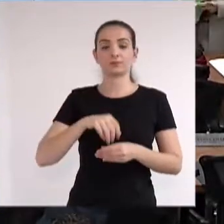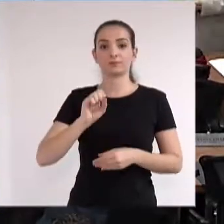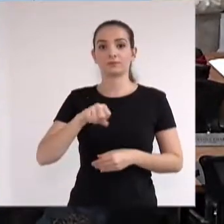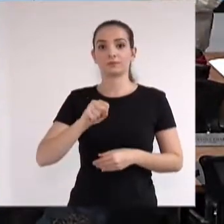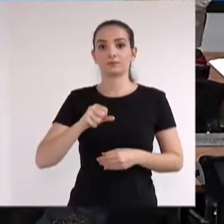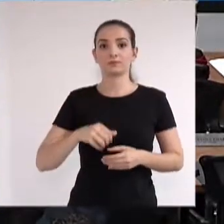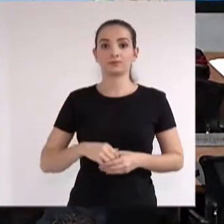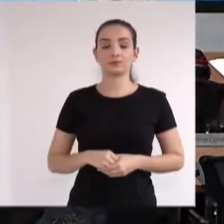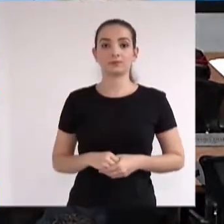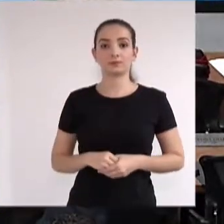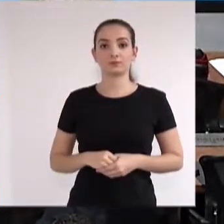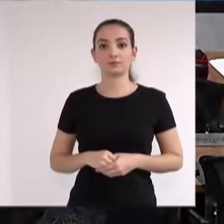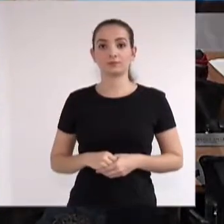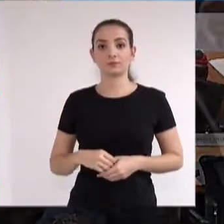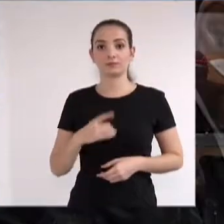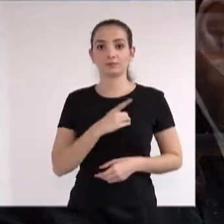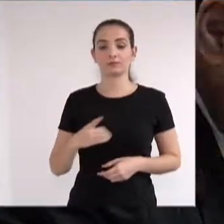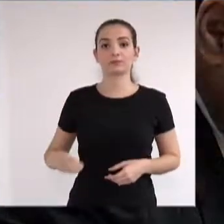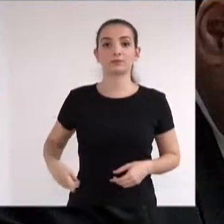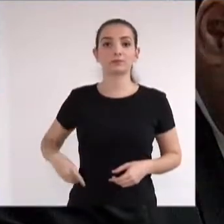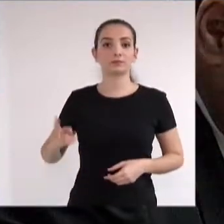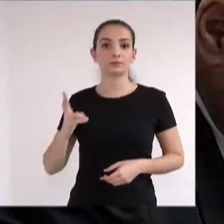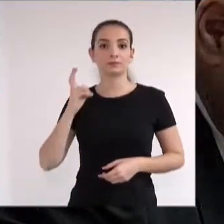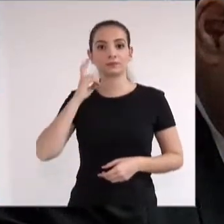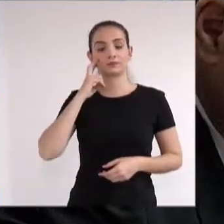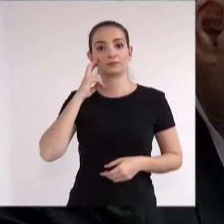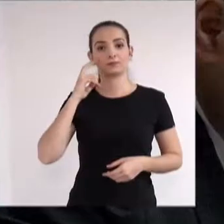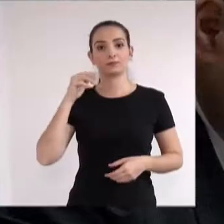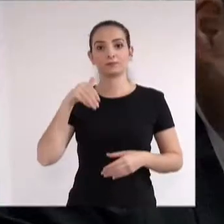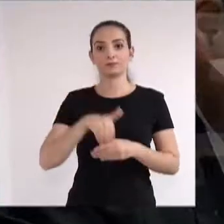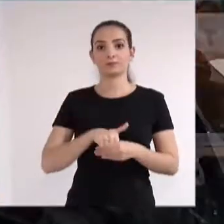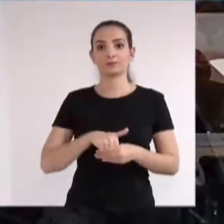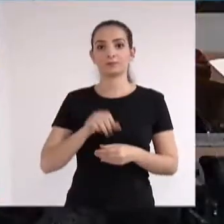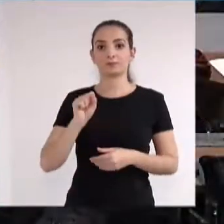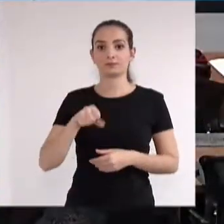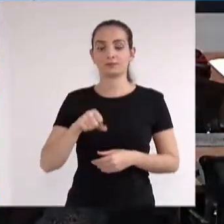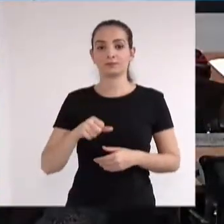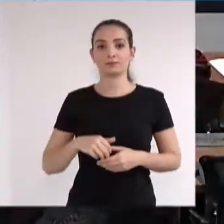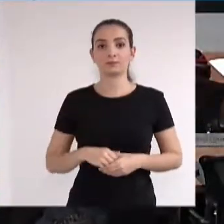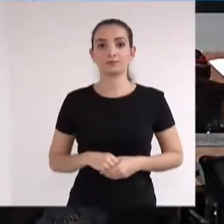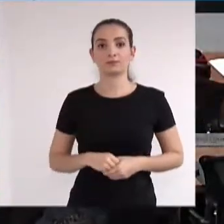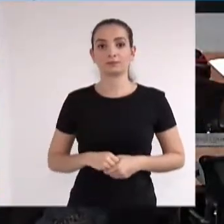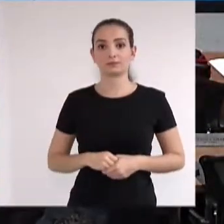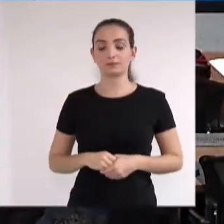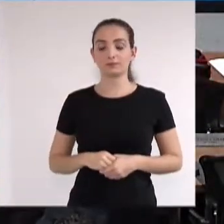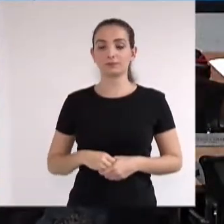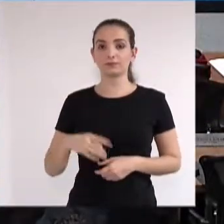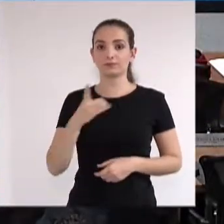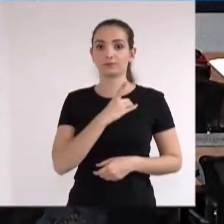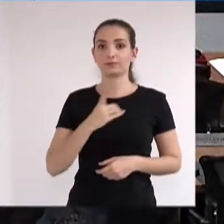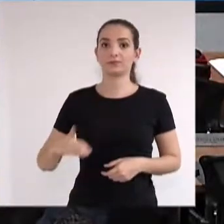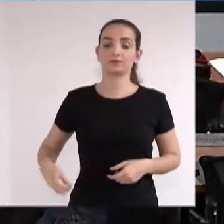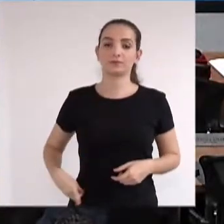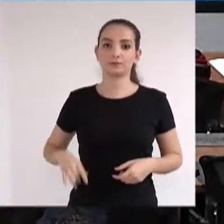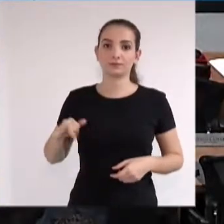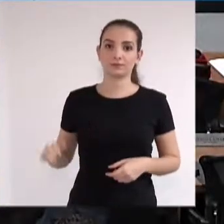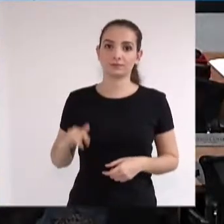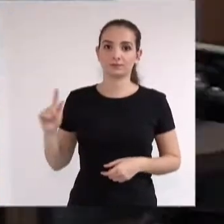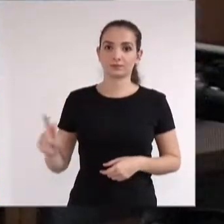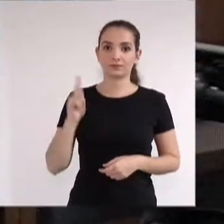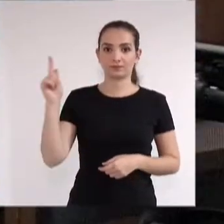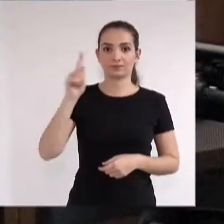Lopes, vota sim. Deputado Márcio Fernandes. Deputado Márcio Fernandes, vota sim. Deputado João